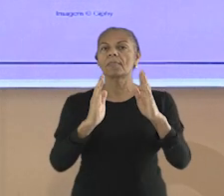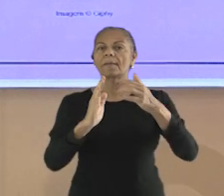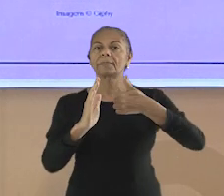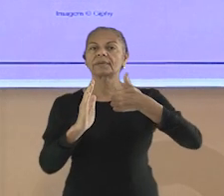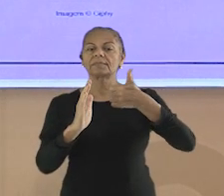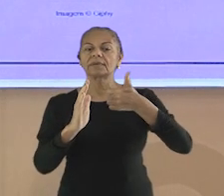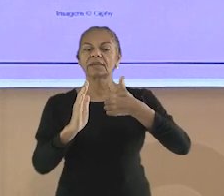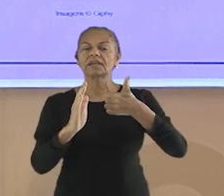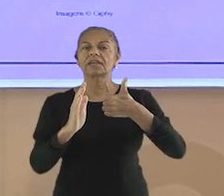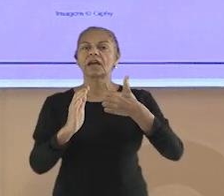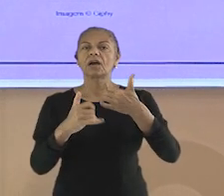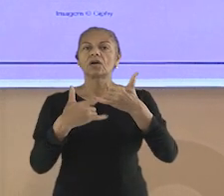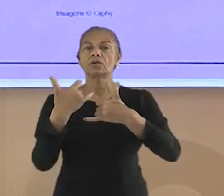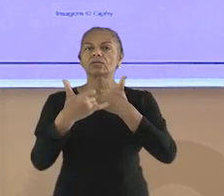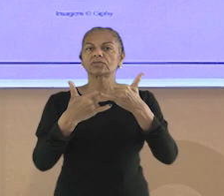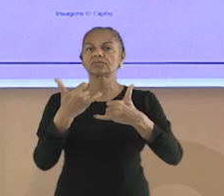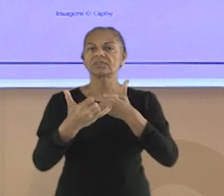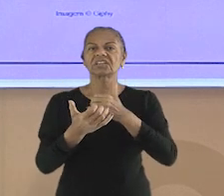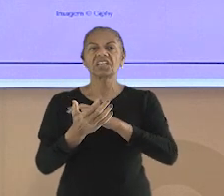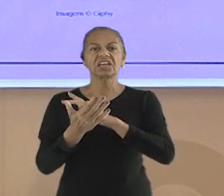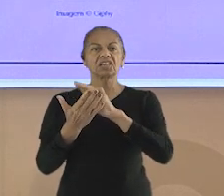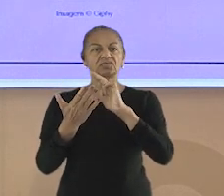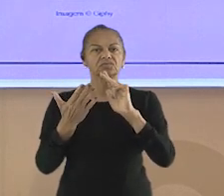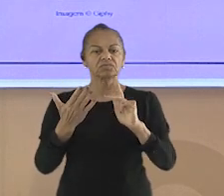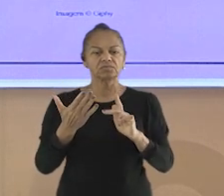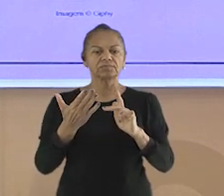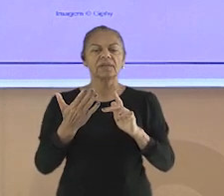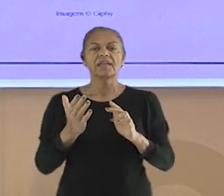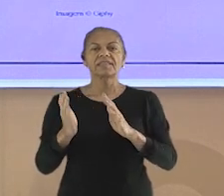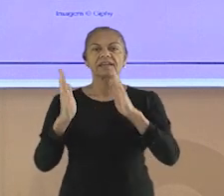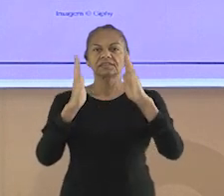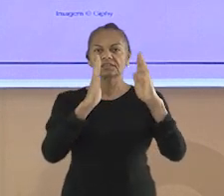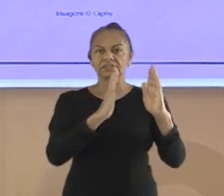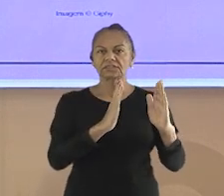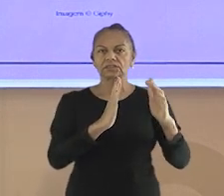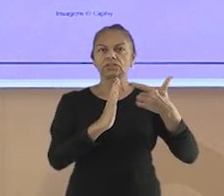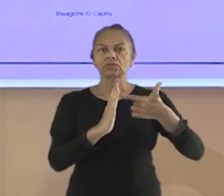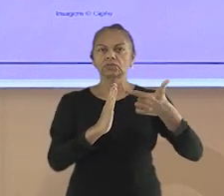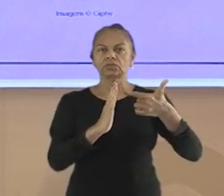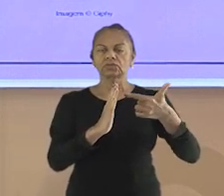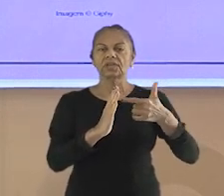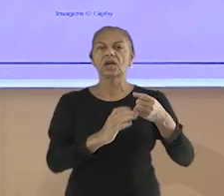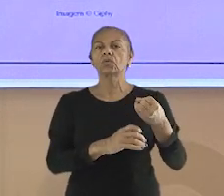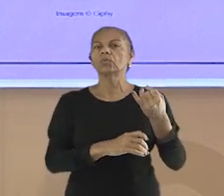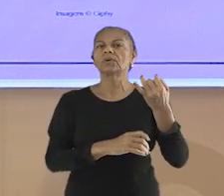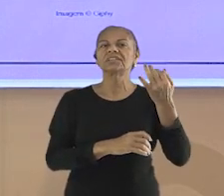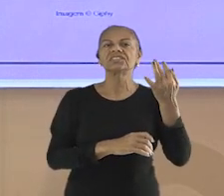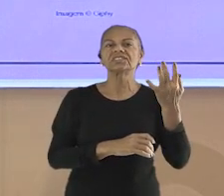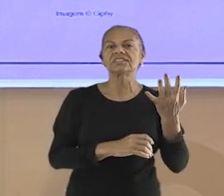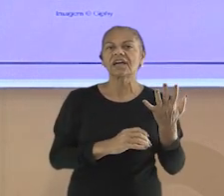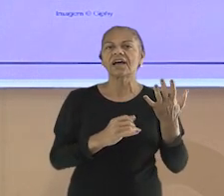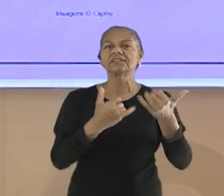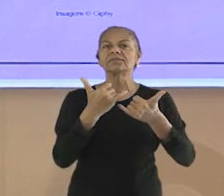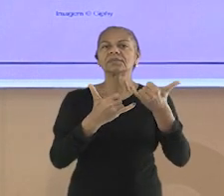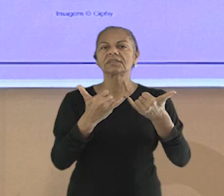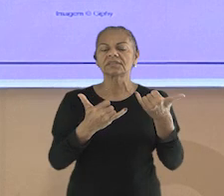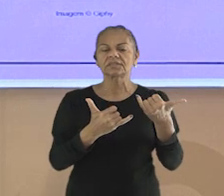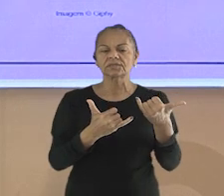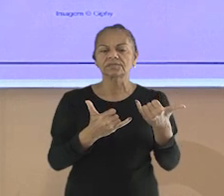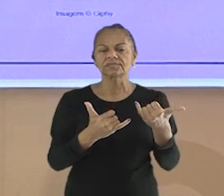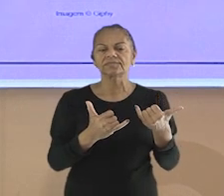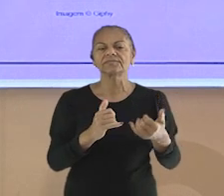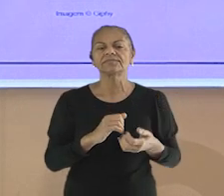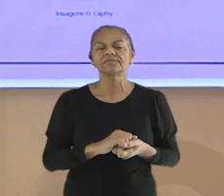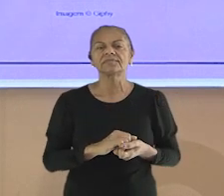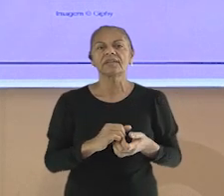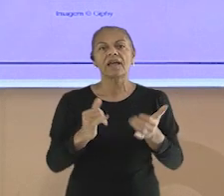cada coluna, na nossa primeira coluna os brinquedos, na segunda a quantidade de brinquedos. Agora